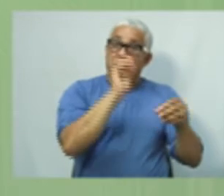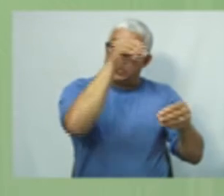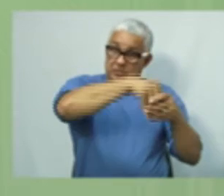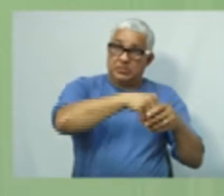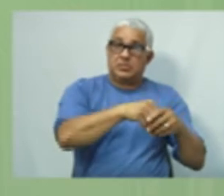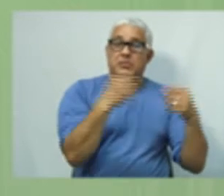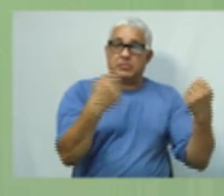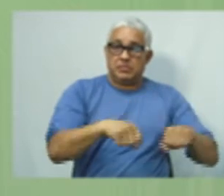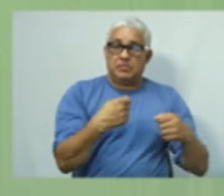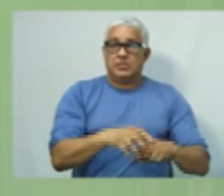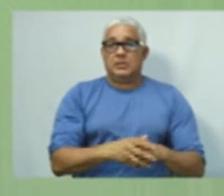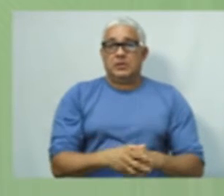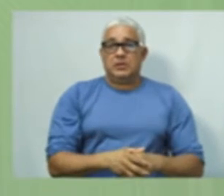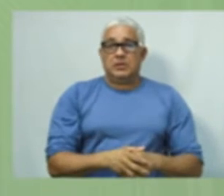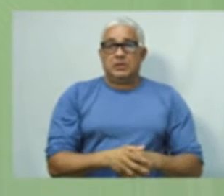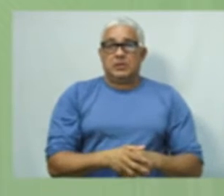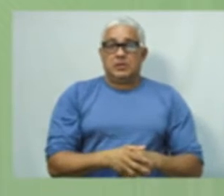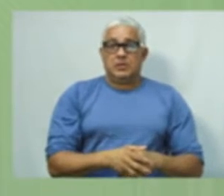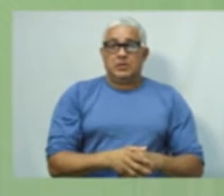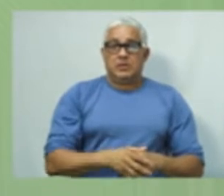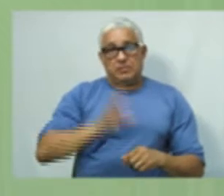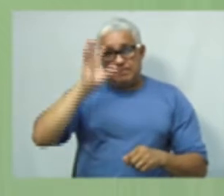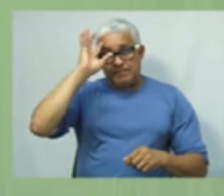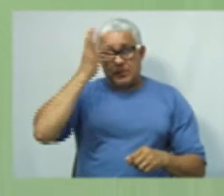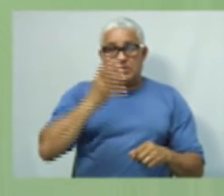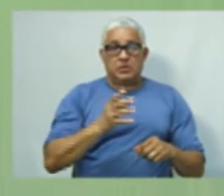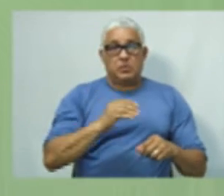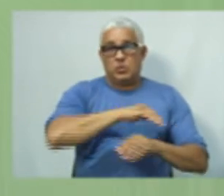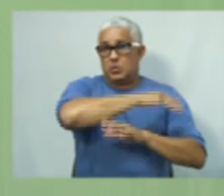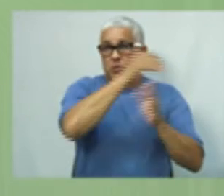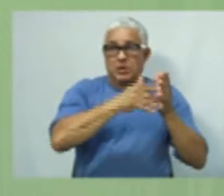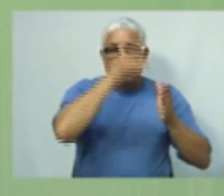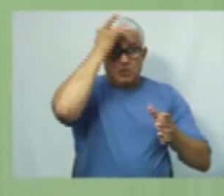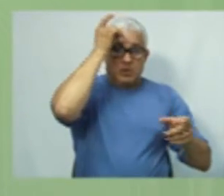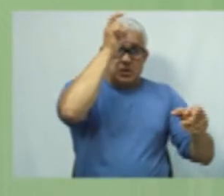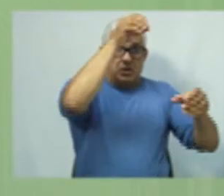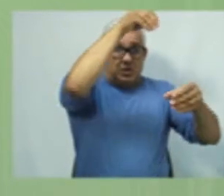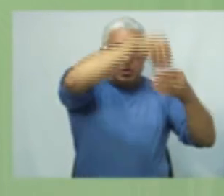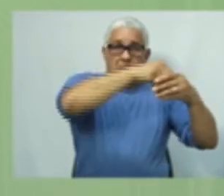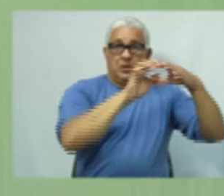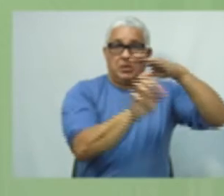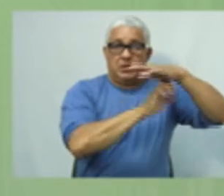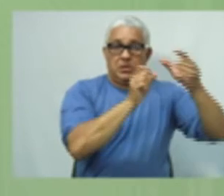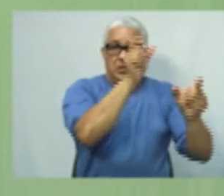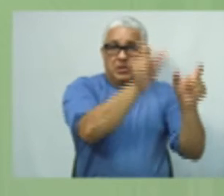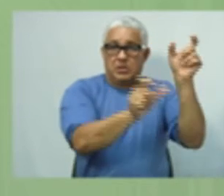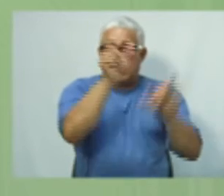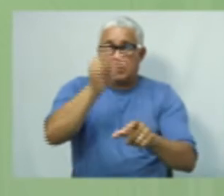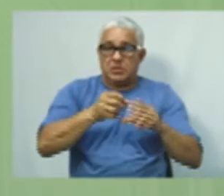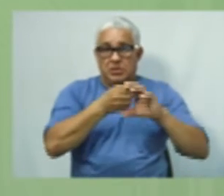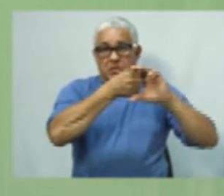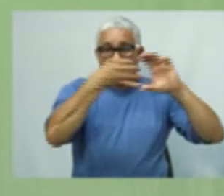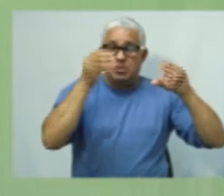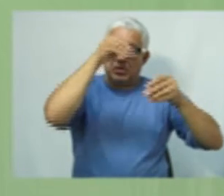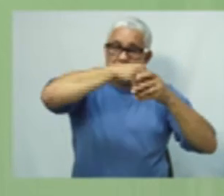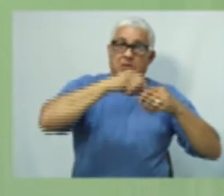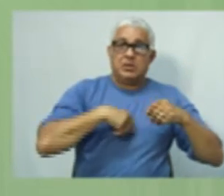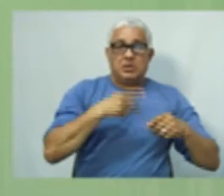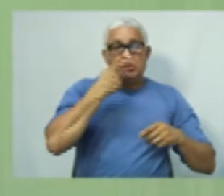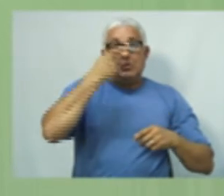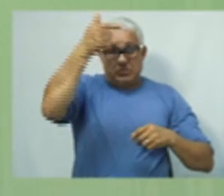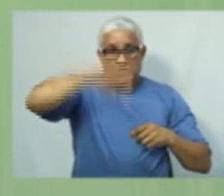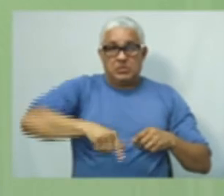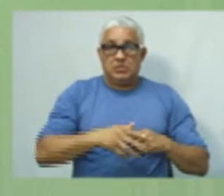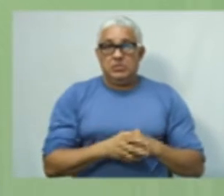ser preciso e realizado por todos os envolvidos da empresa. Então, dentro dessa característica, eu falo novamente